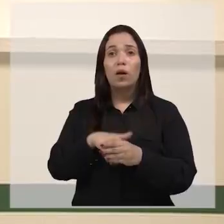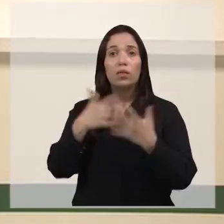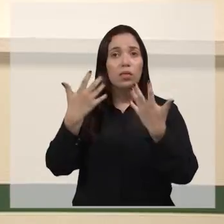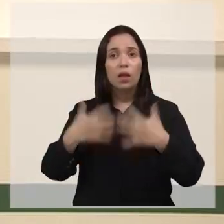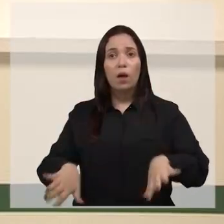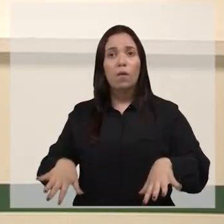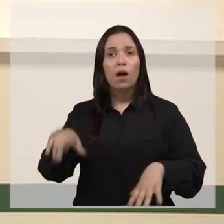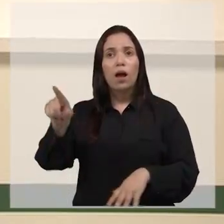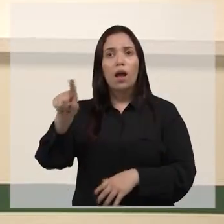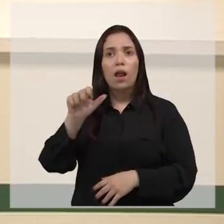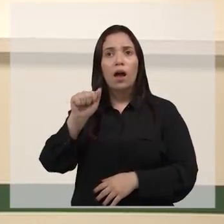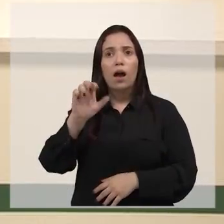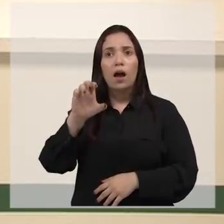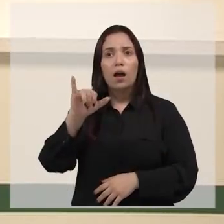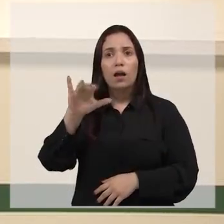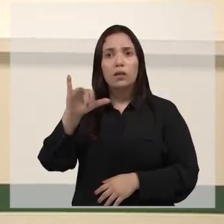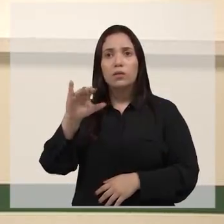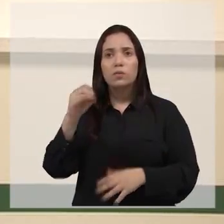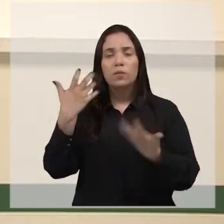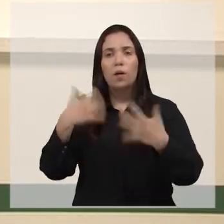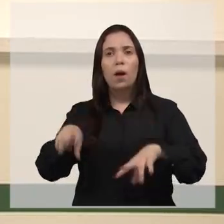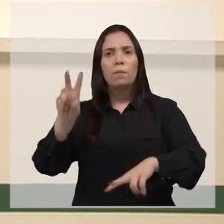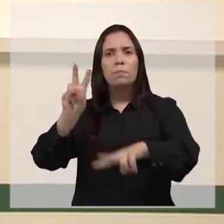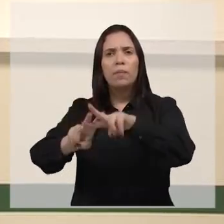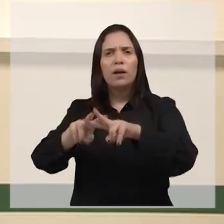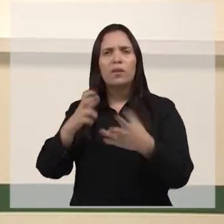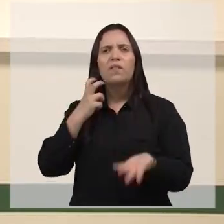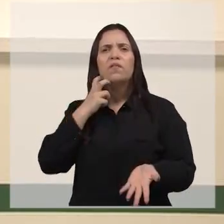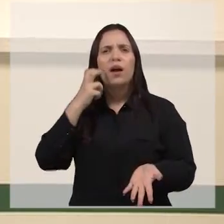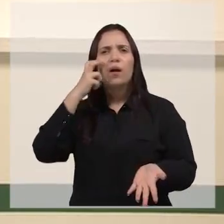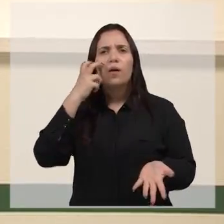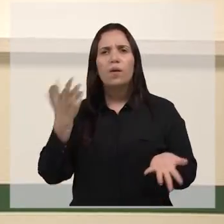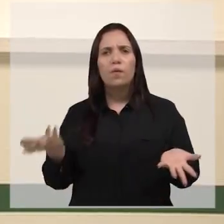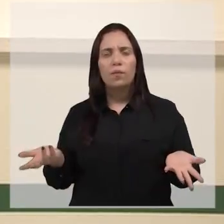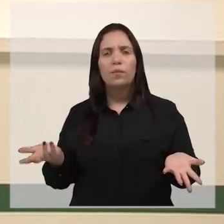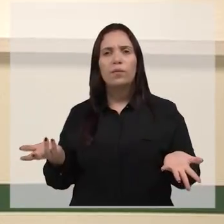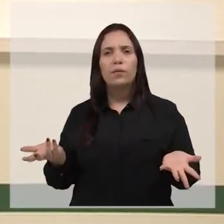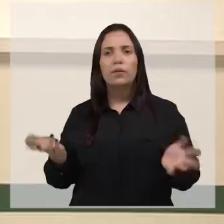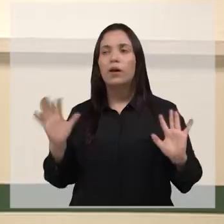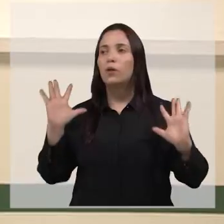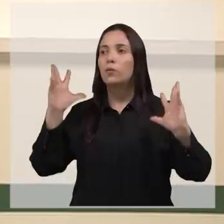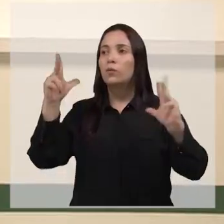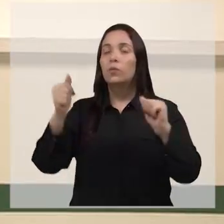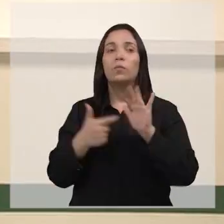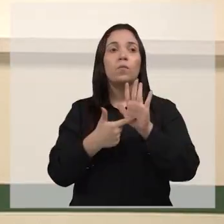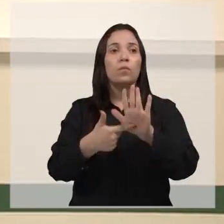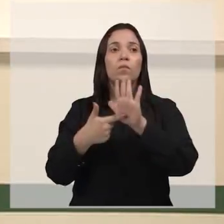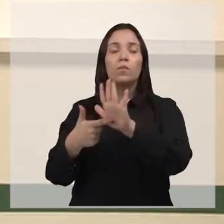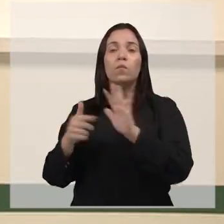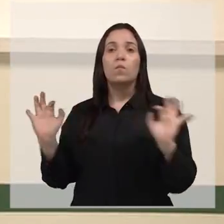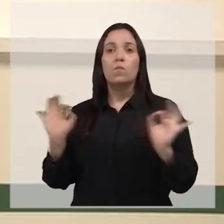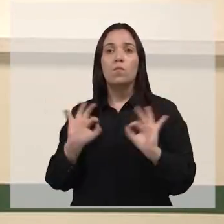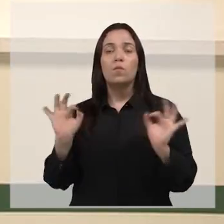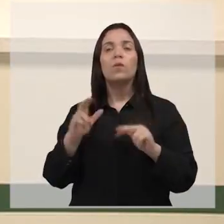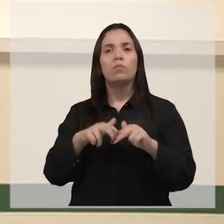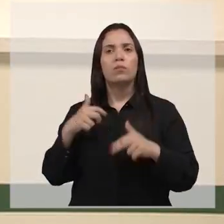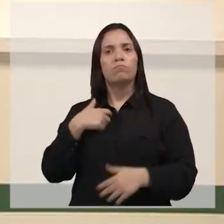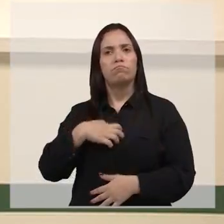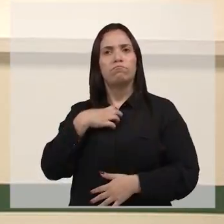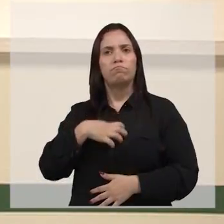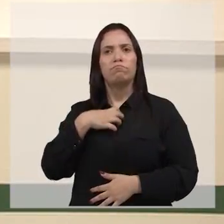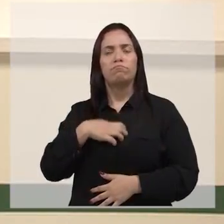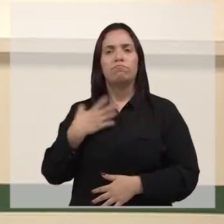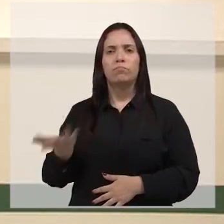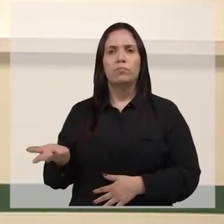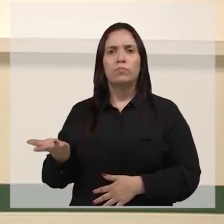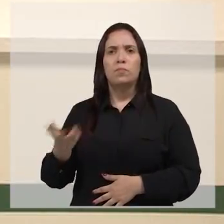cassação. Amigos e inimigos de conveniências, né? Mas as pessoas não dizem isso. Aí que eu fico chateado. O